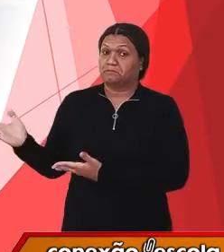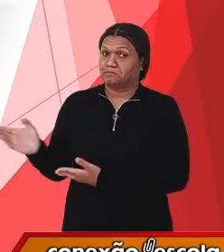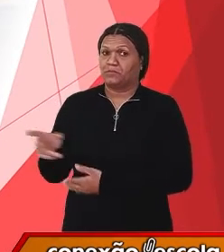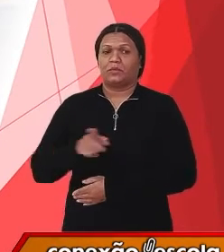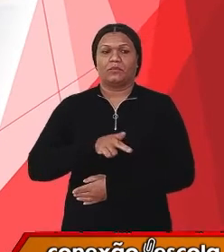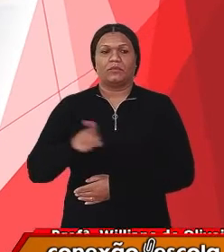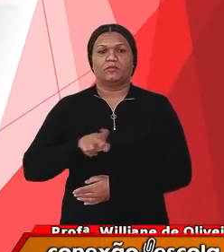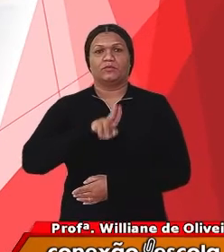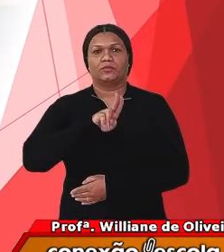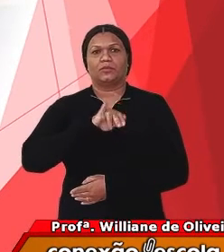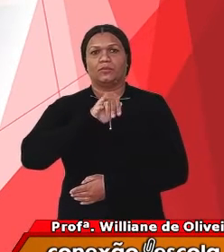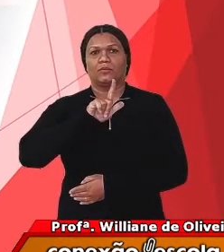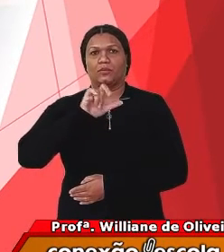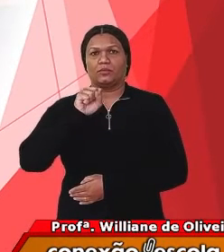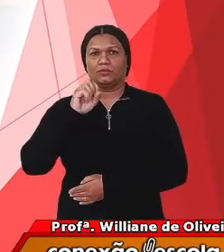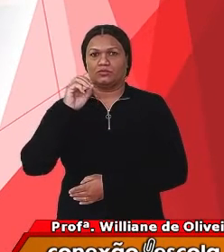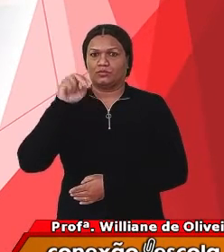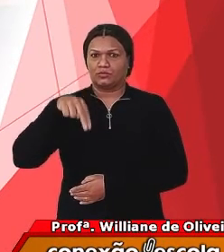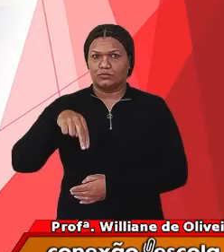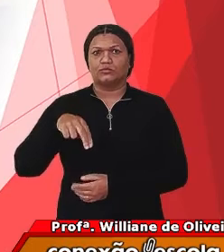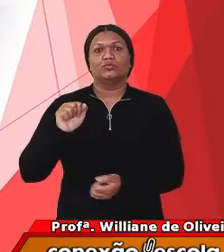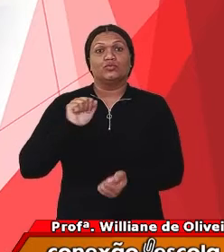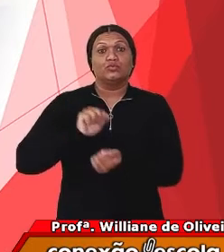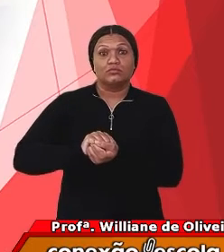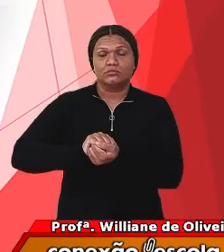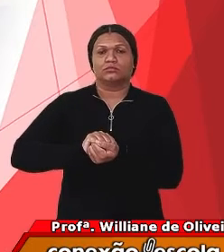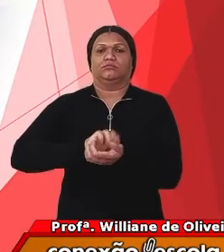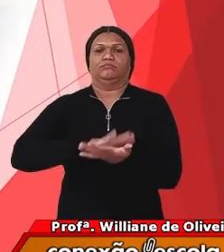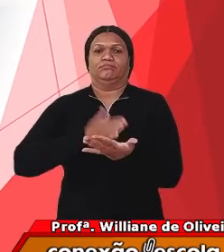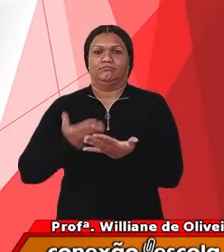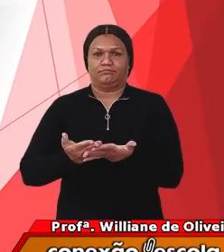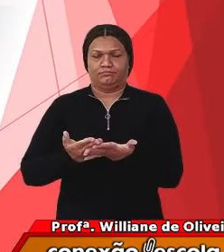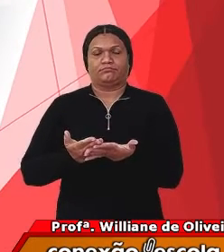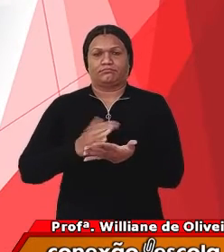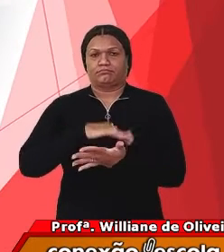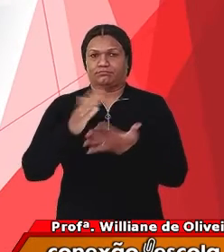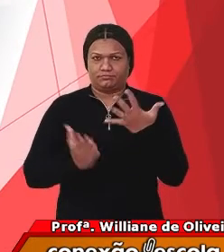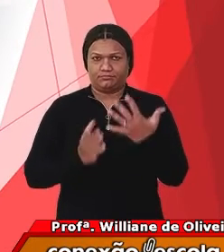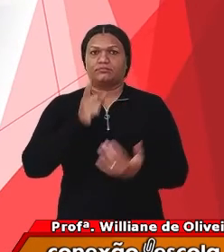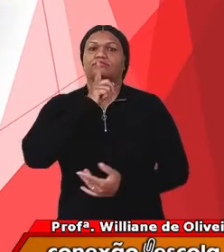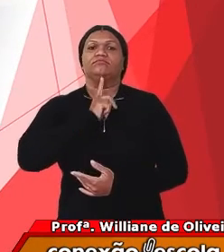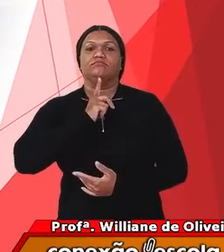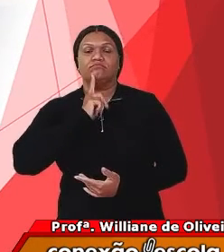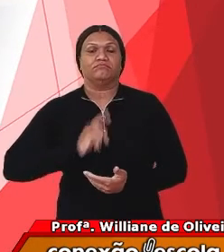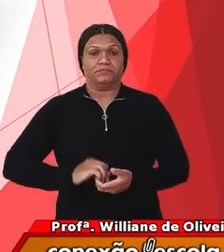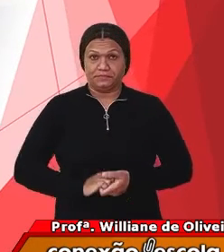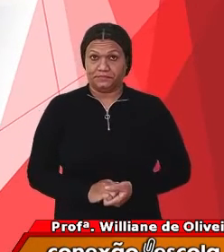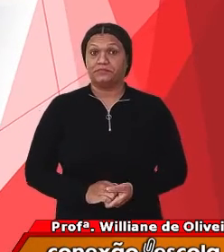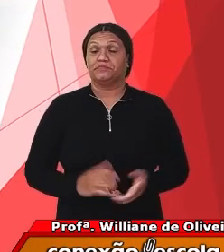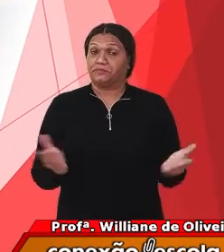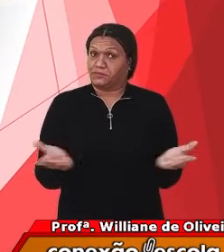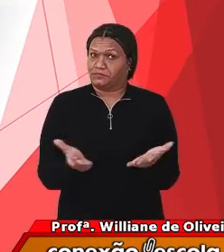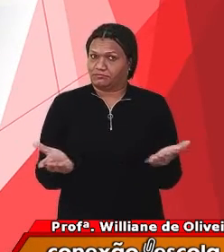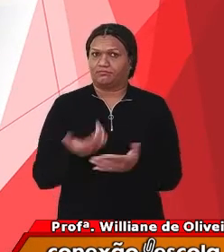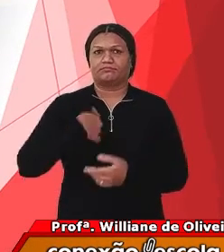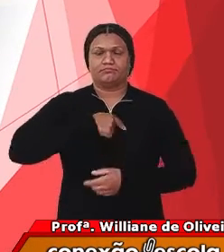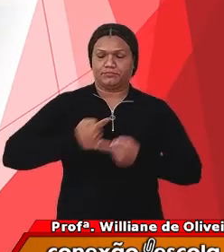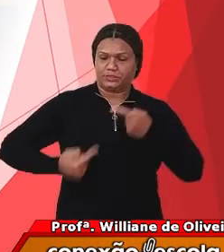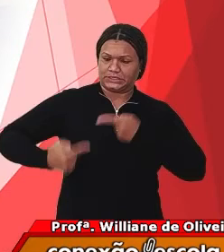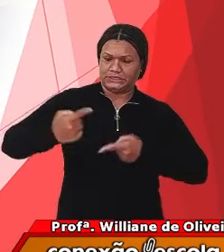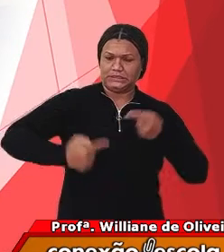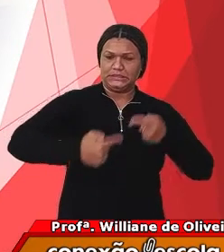Wilson, juntamente com a professora intérprete Williane. Hoje nós vamos discutir